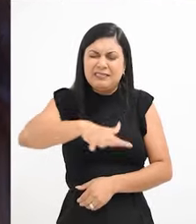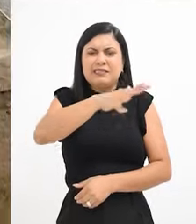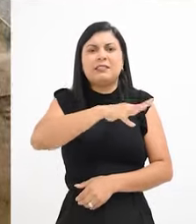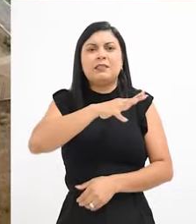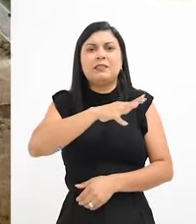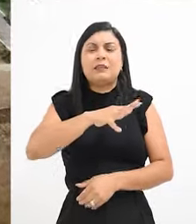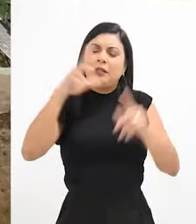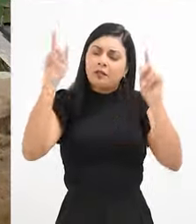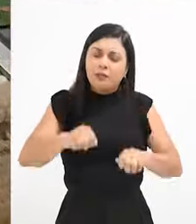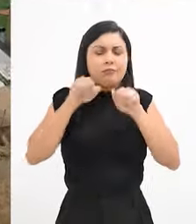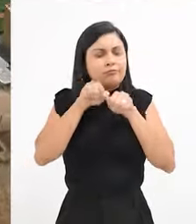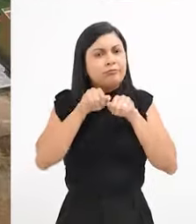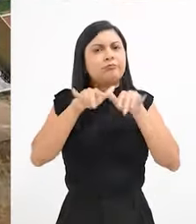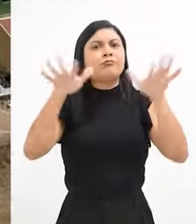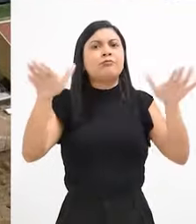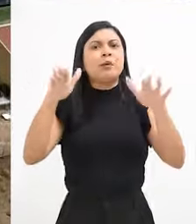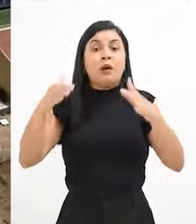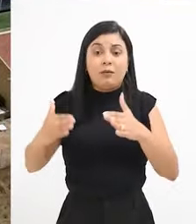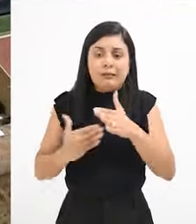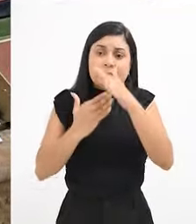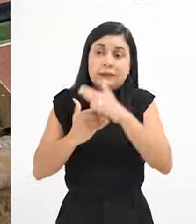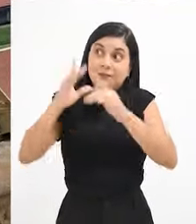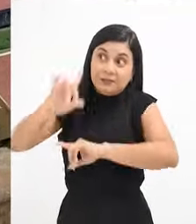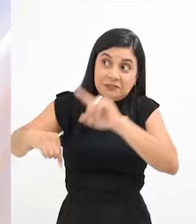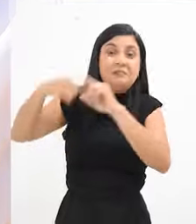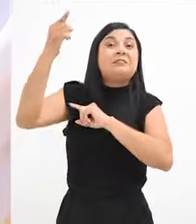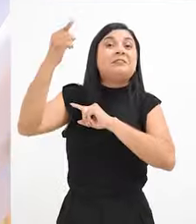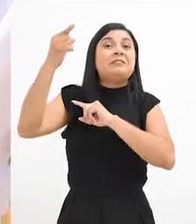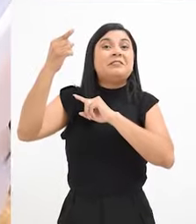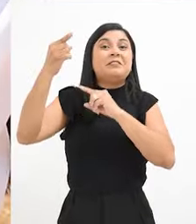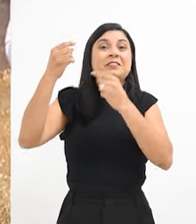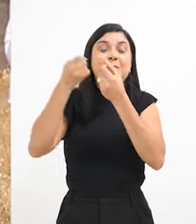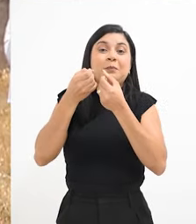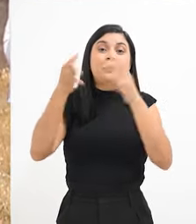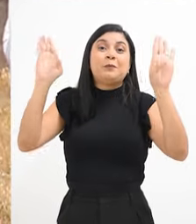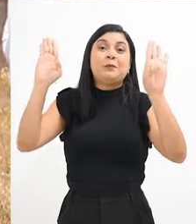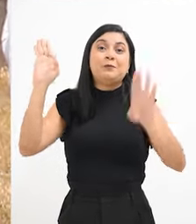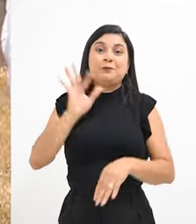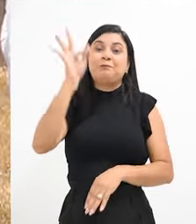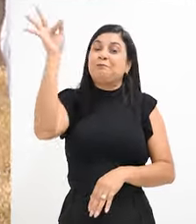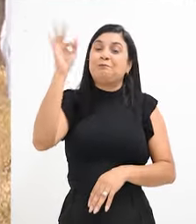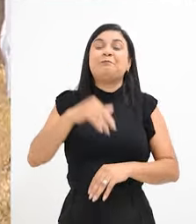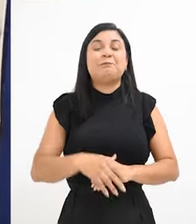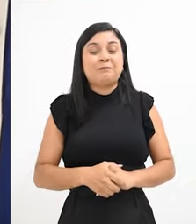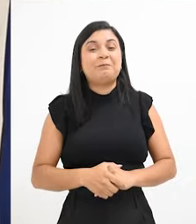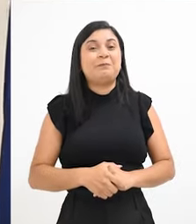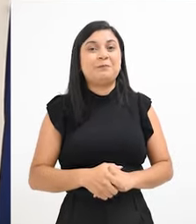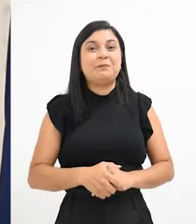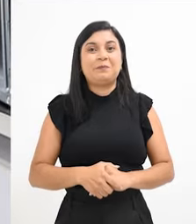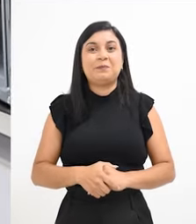áreas, é possível expandir horizontes, superar obstáculos e desbloquear portas para o futuro.